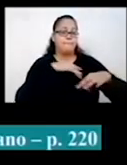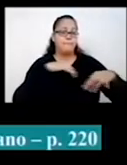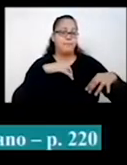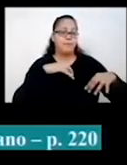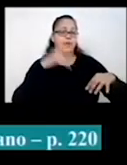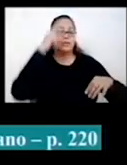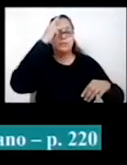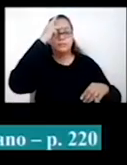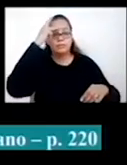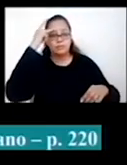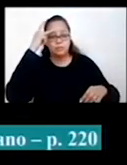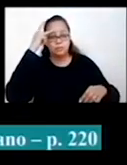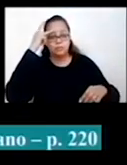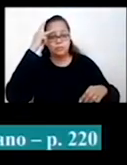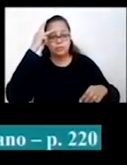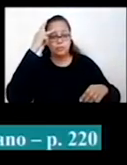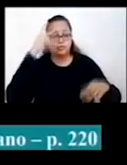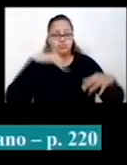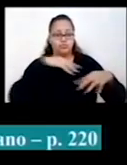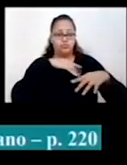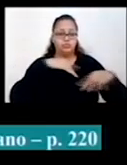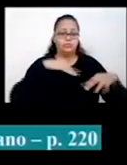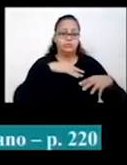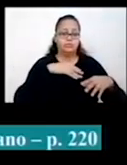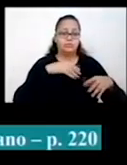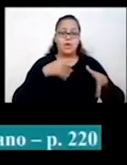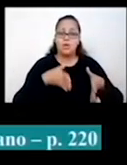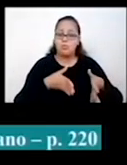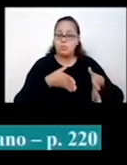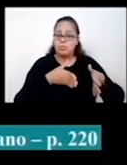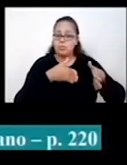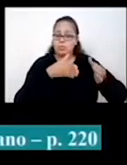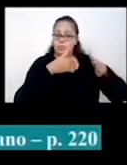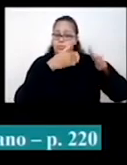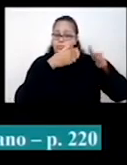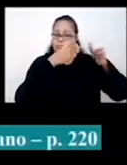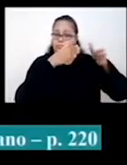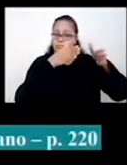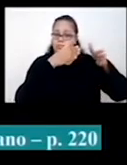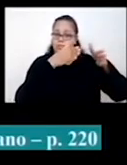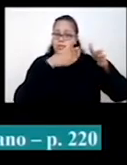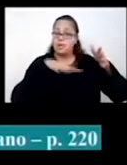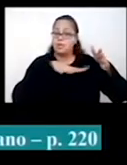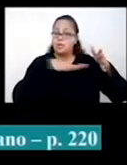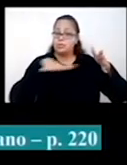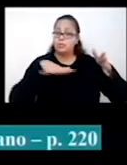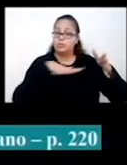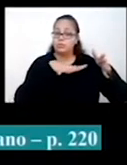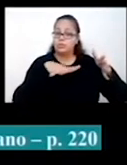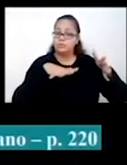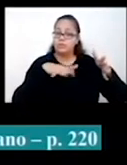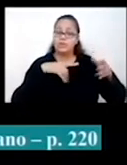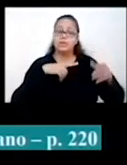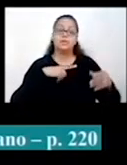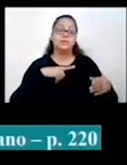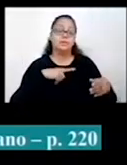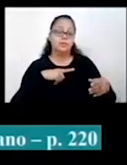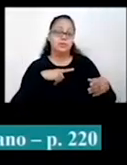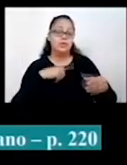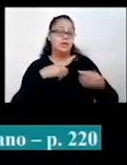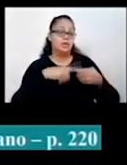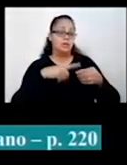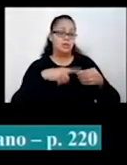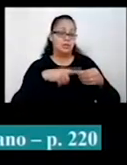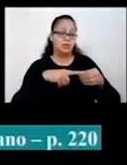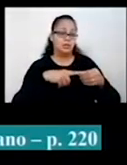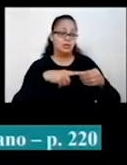uma concentração de pessoas na área urbana, a verticalização de alguns de seus espaços, então nós temos áreas